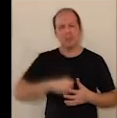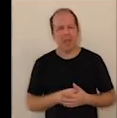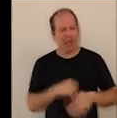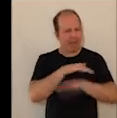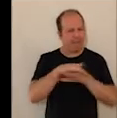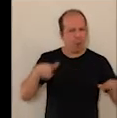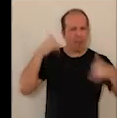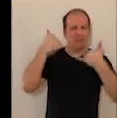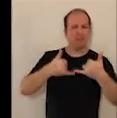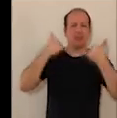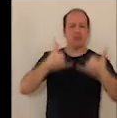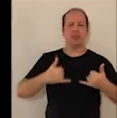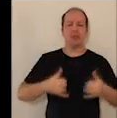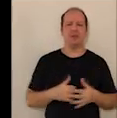brincadeira.